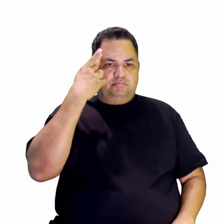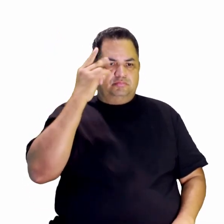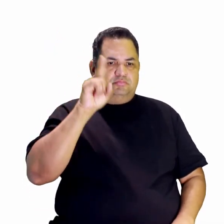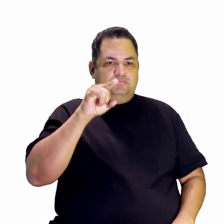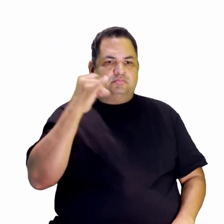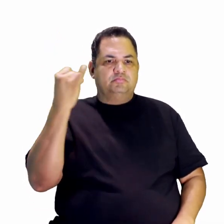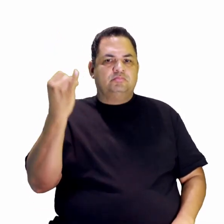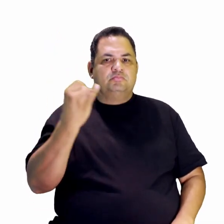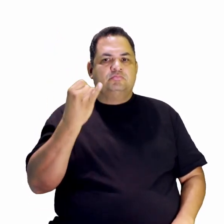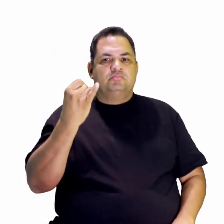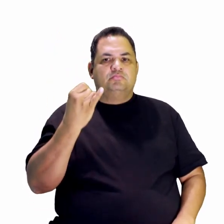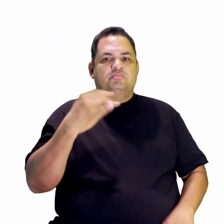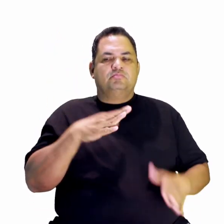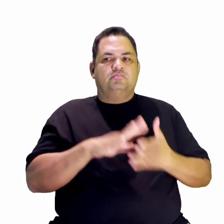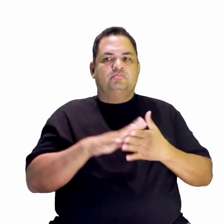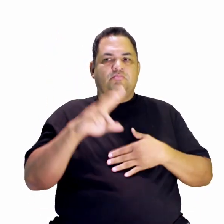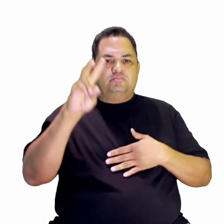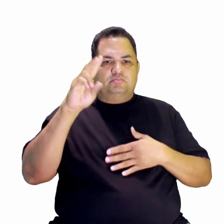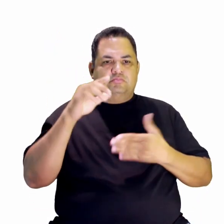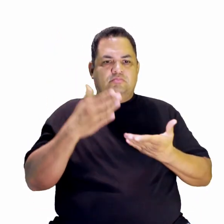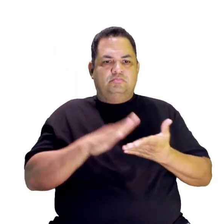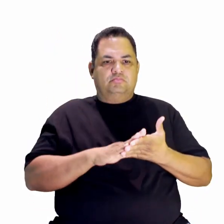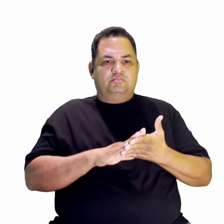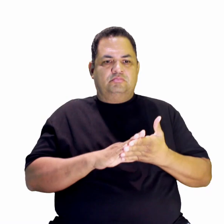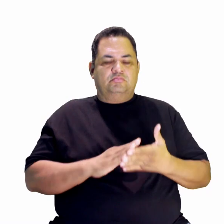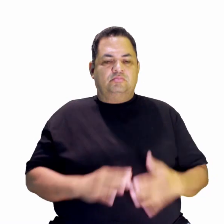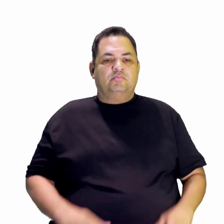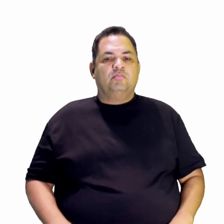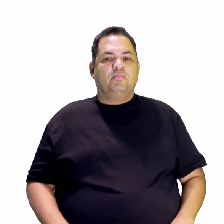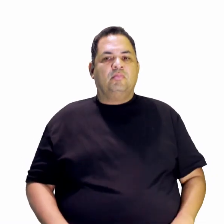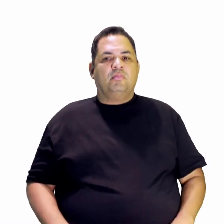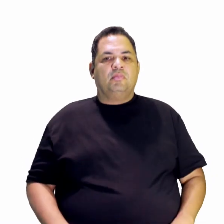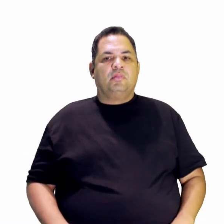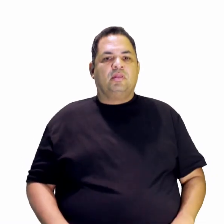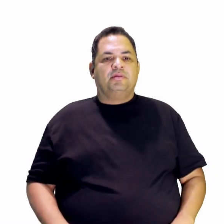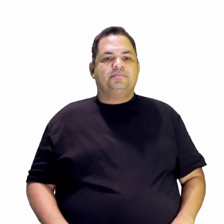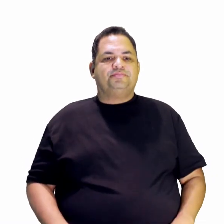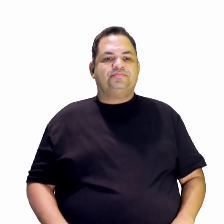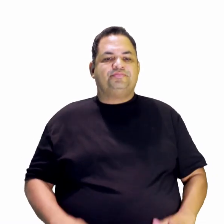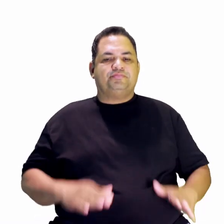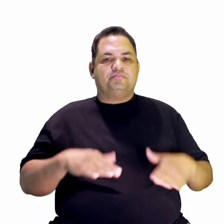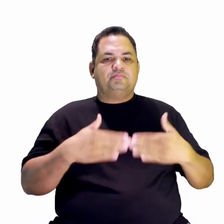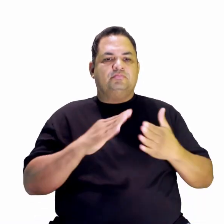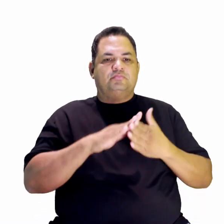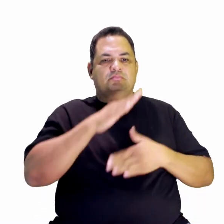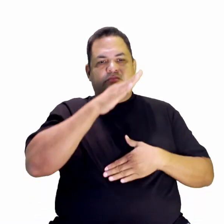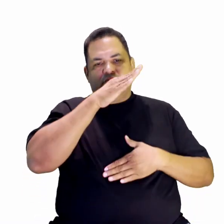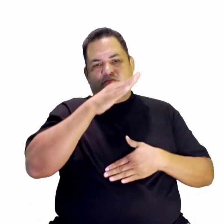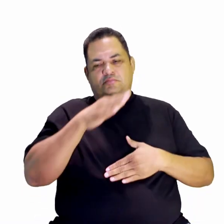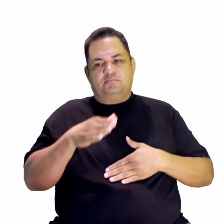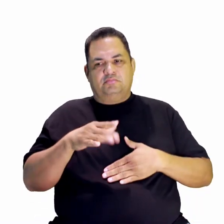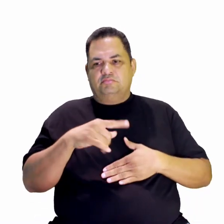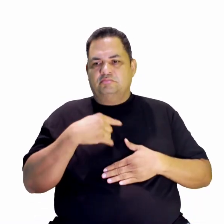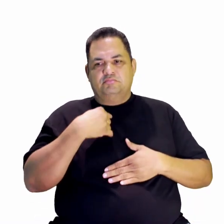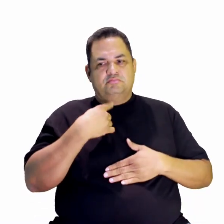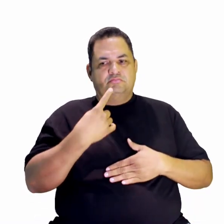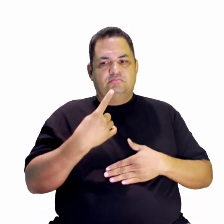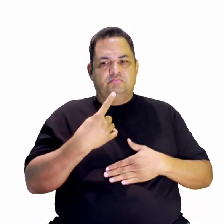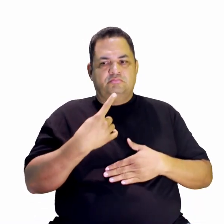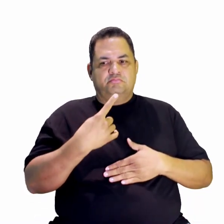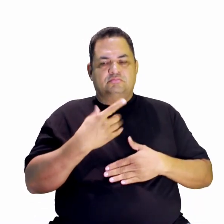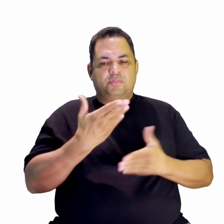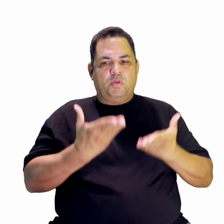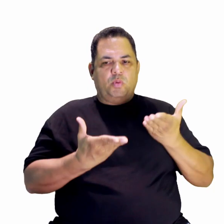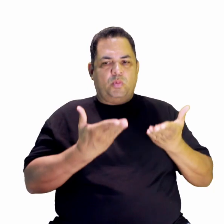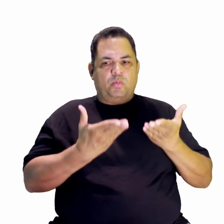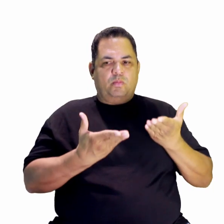importante. Lembrando que o peso é igual ao normal só se for horizontal, pessoal. Quando é inclinado, então não é todo o peso